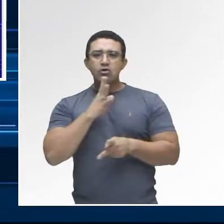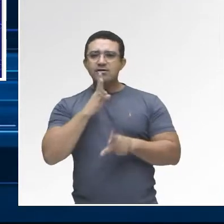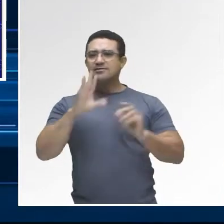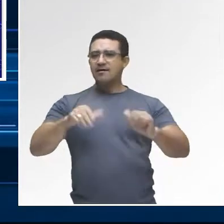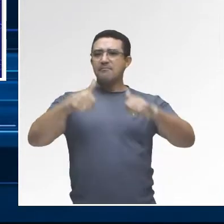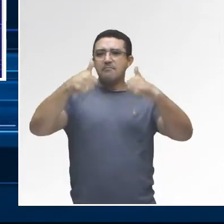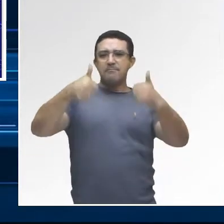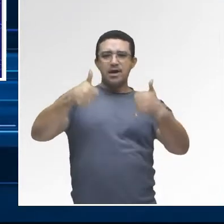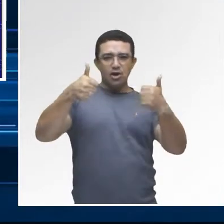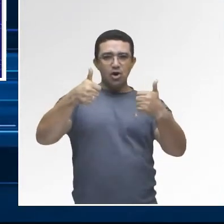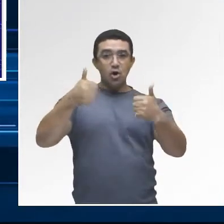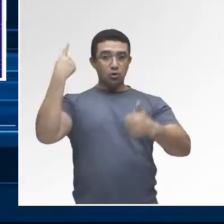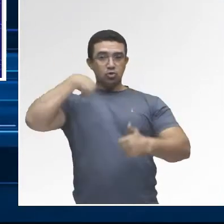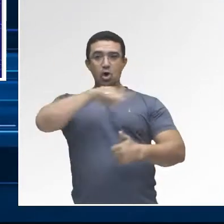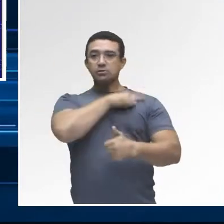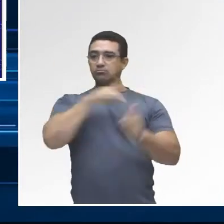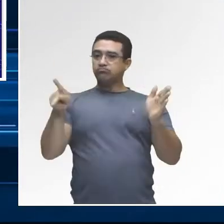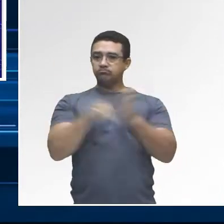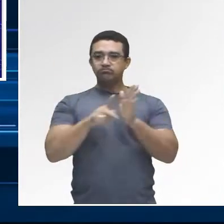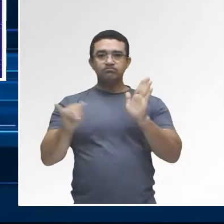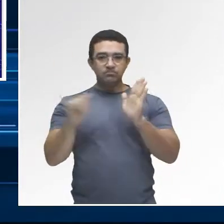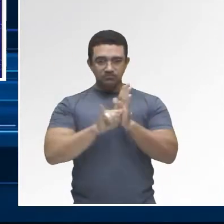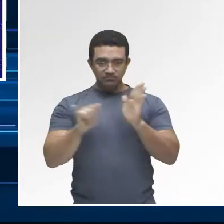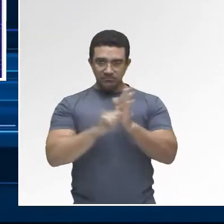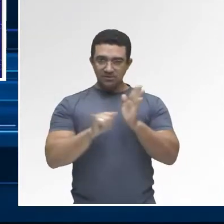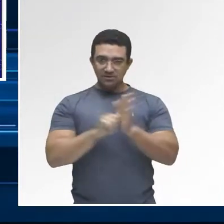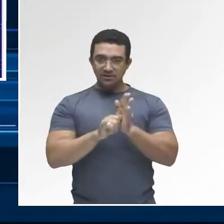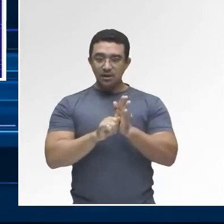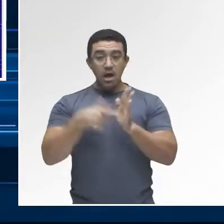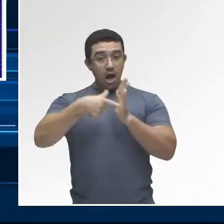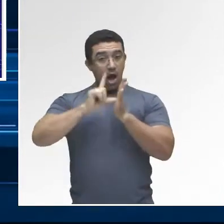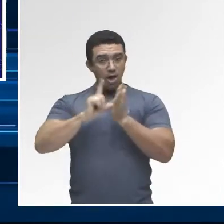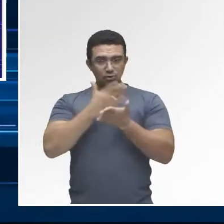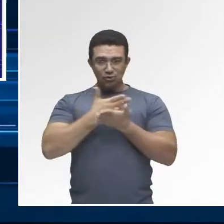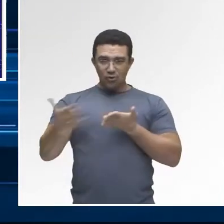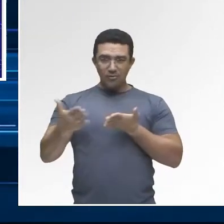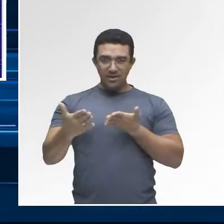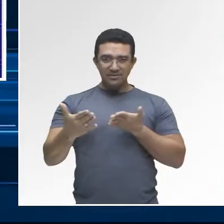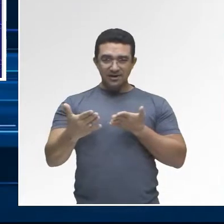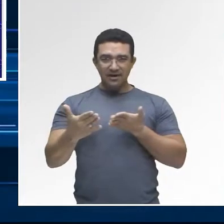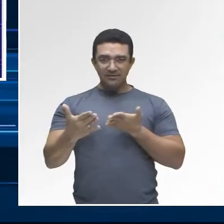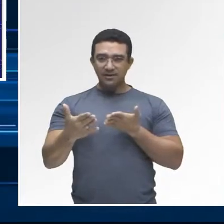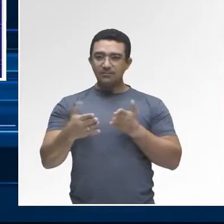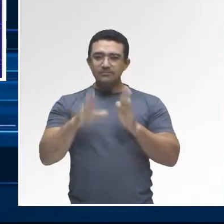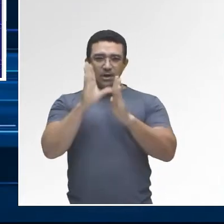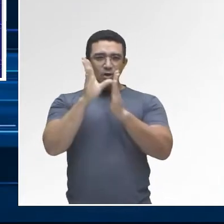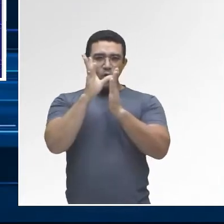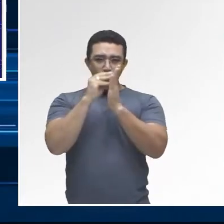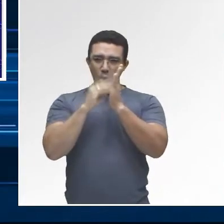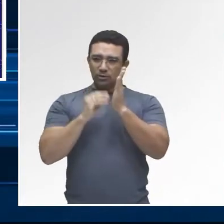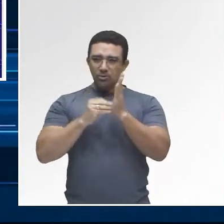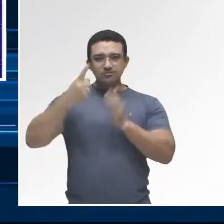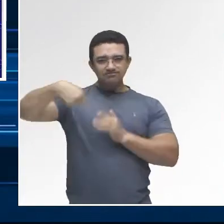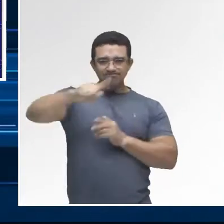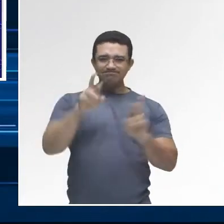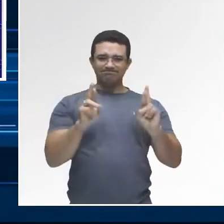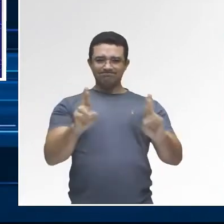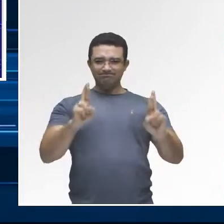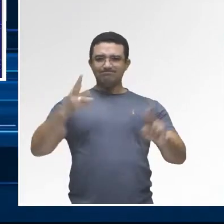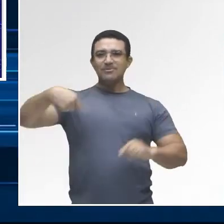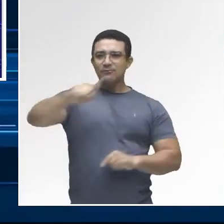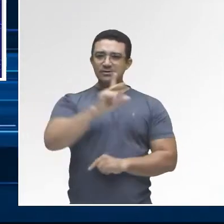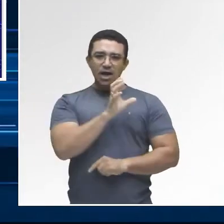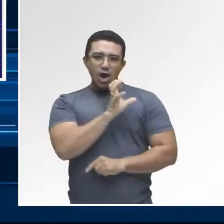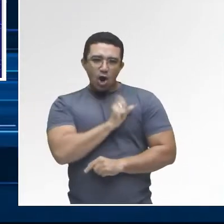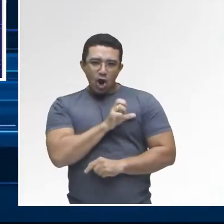nossa própria identidade. E antes da gente partir para esse conteúdo que eu espero que vocês gostem muito, vamos